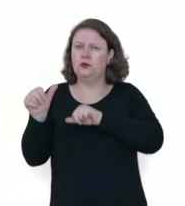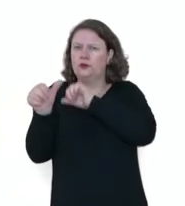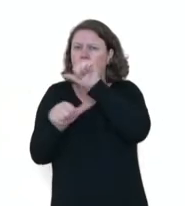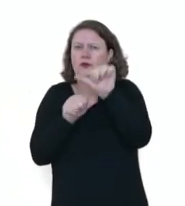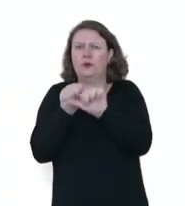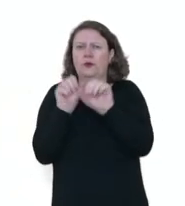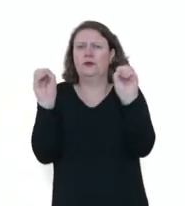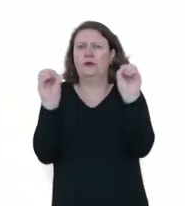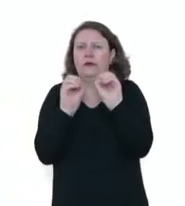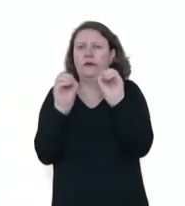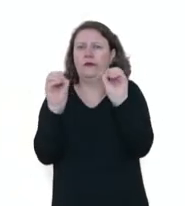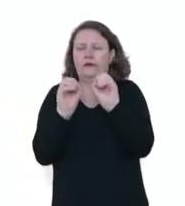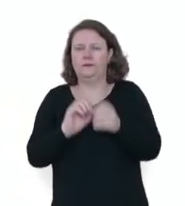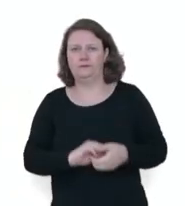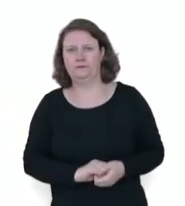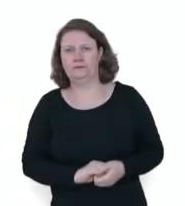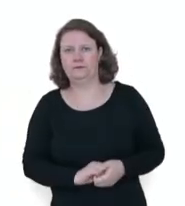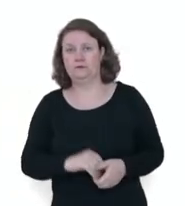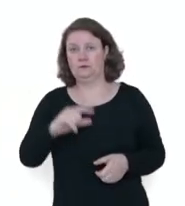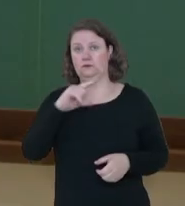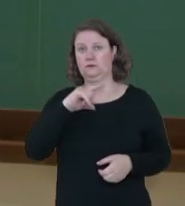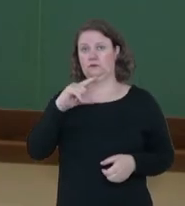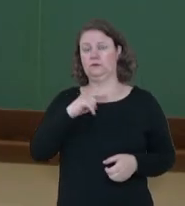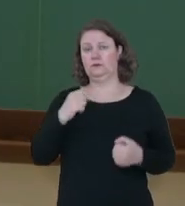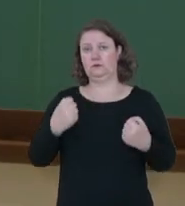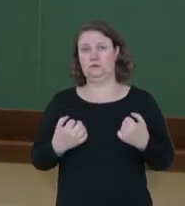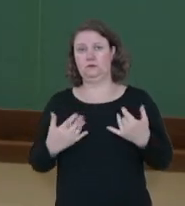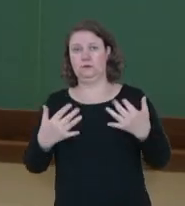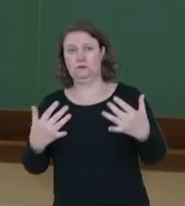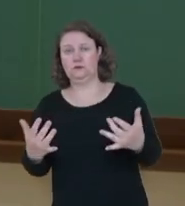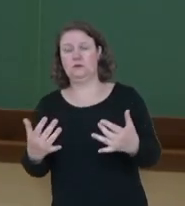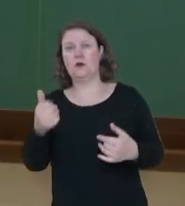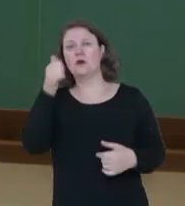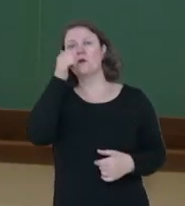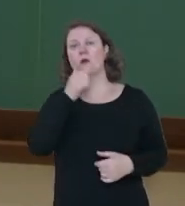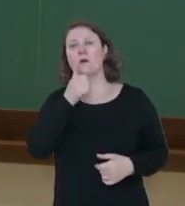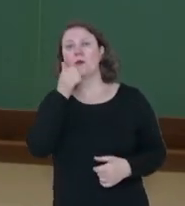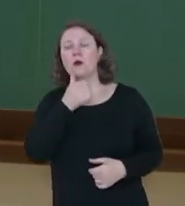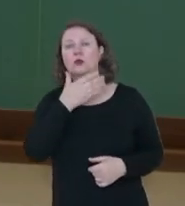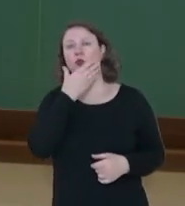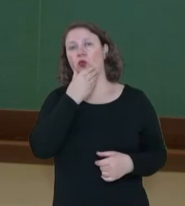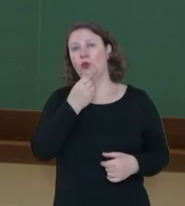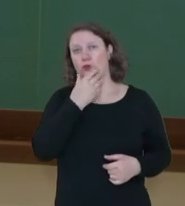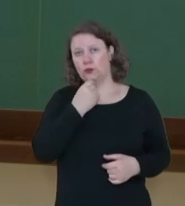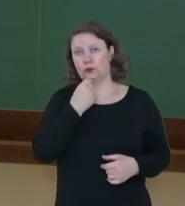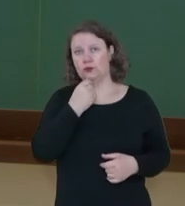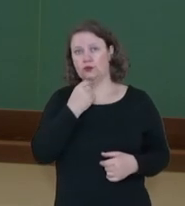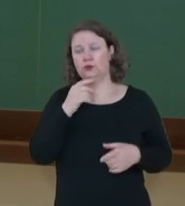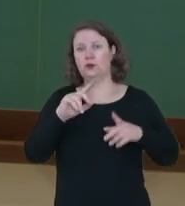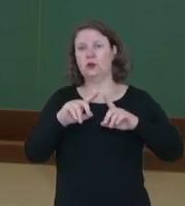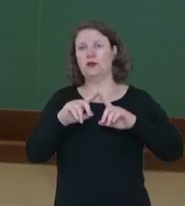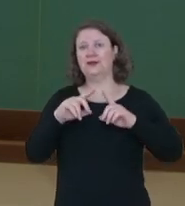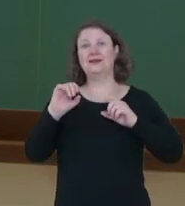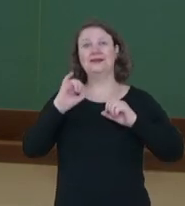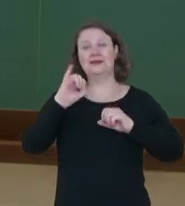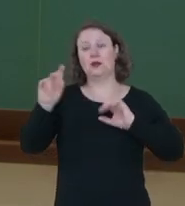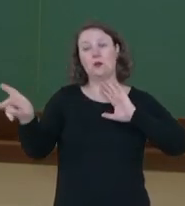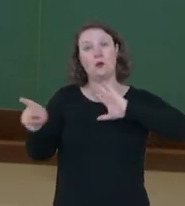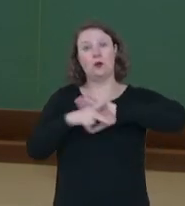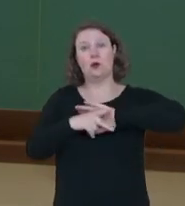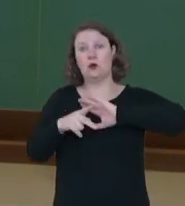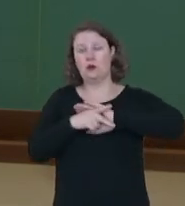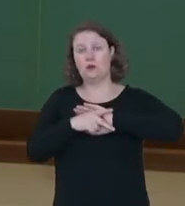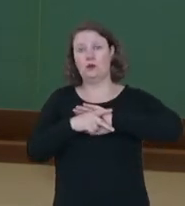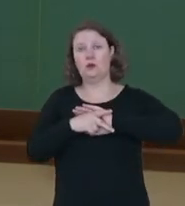que ali na planta tem tanto o órgão masculino quanto o feminino. Então, quando ocorre essa autofecundação, ela vai